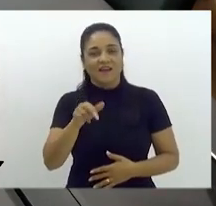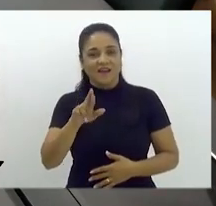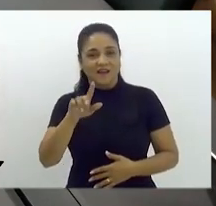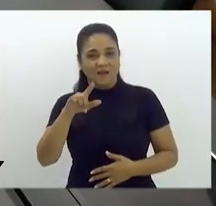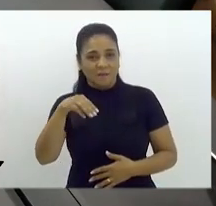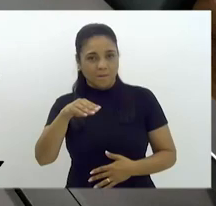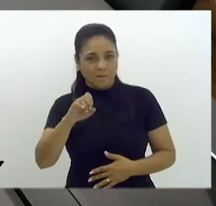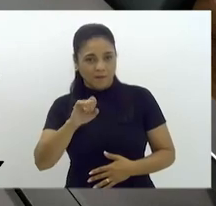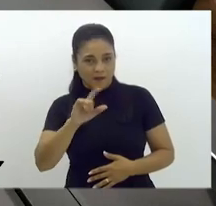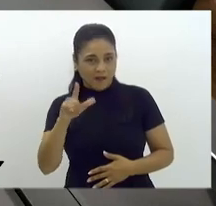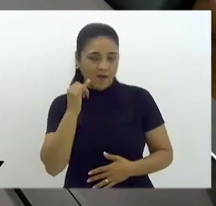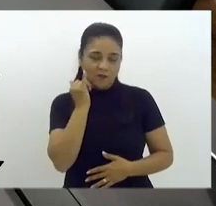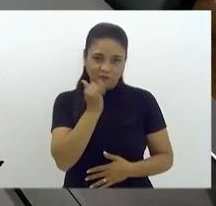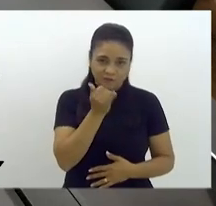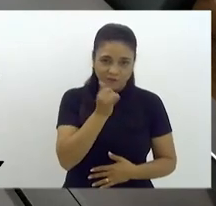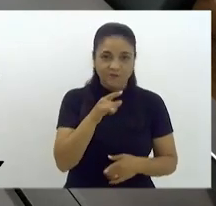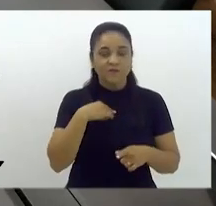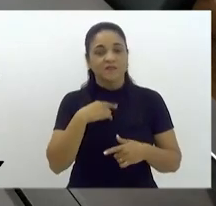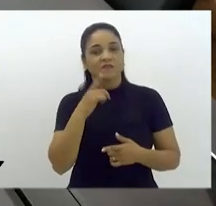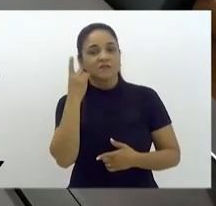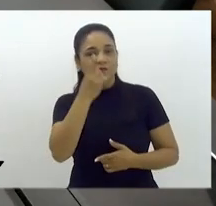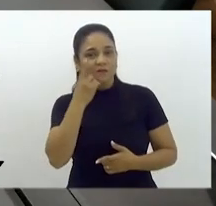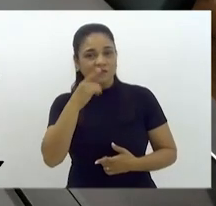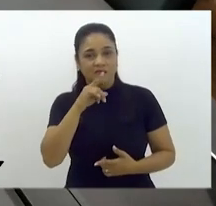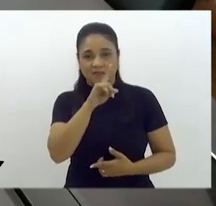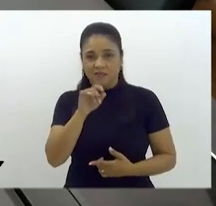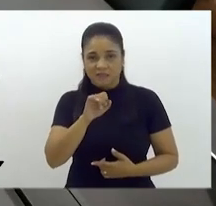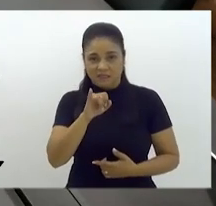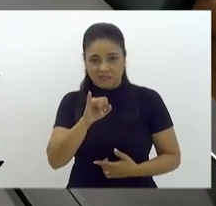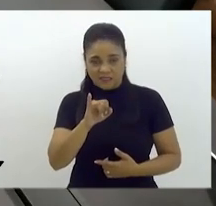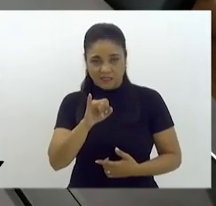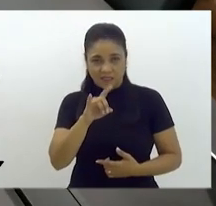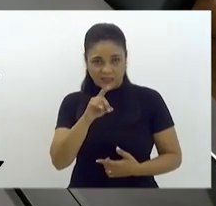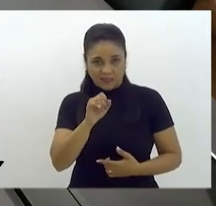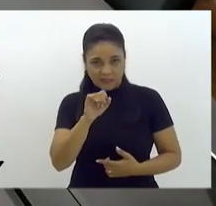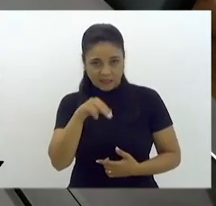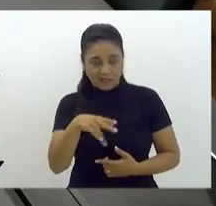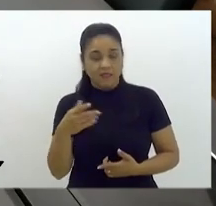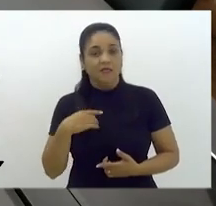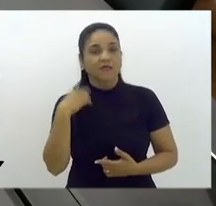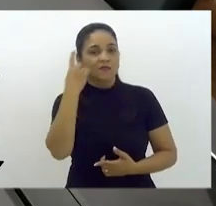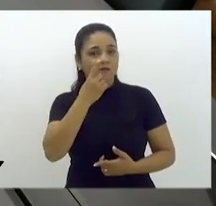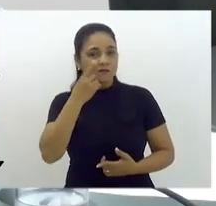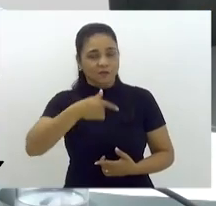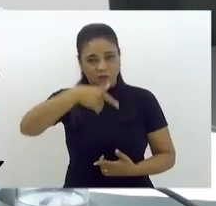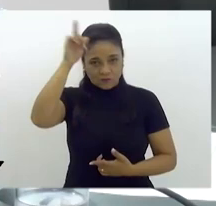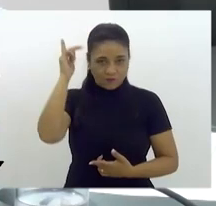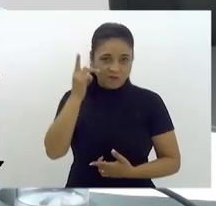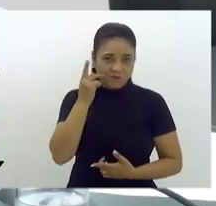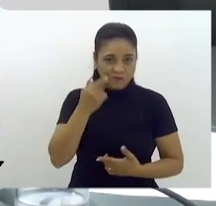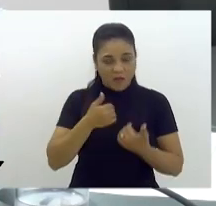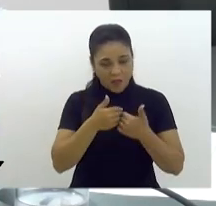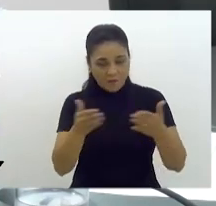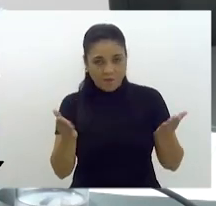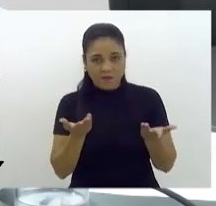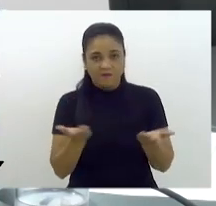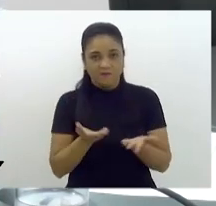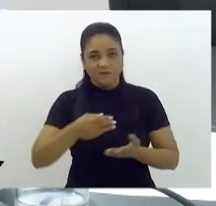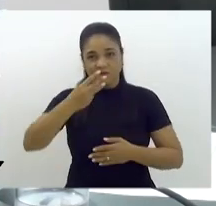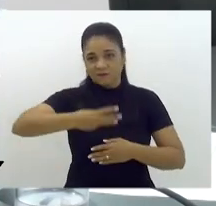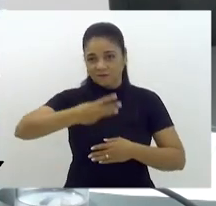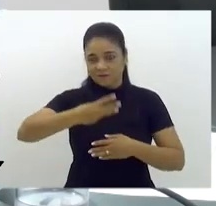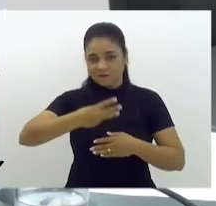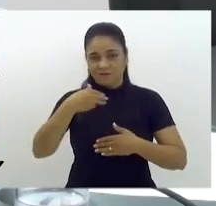armellar o nosso relatora deputada zeidan e Deputado Luiz Paulo dou por abertos os trabalhos da terceira reunião ordinária